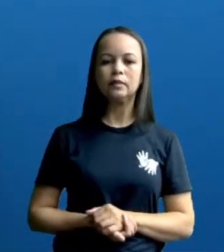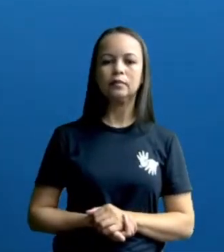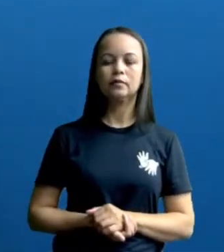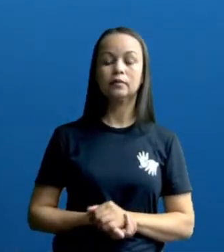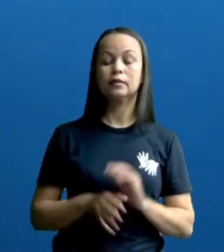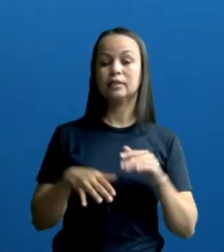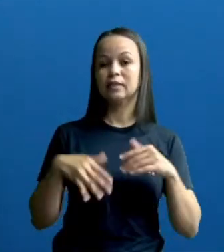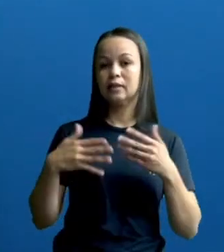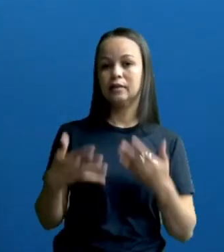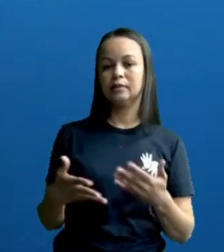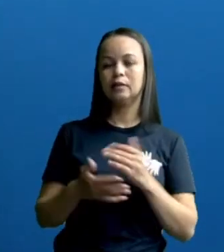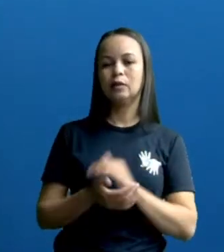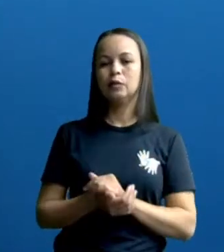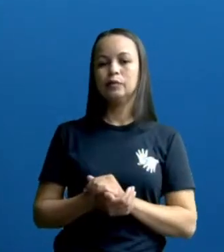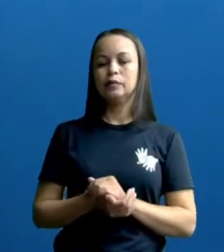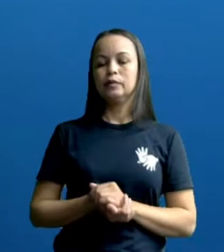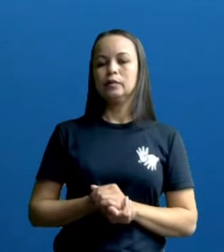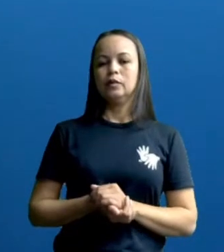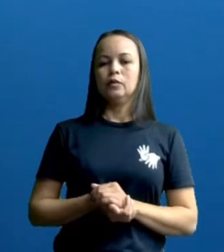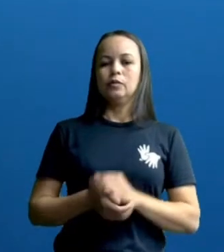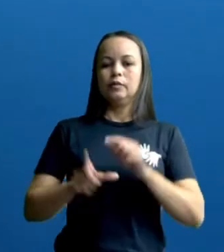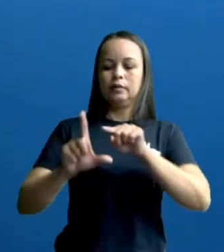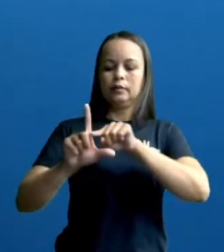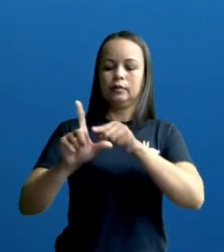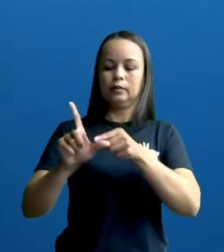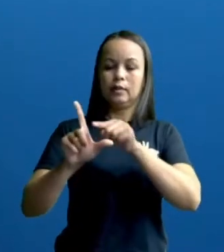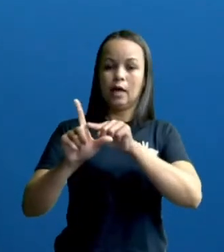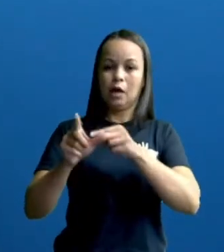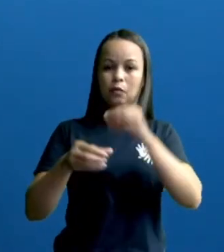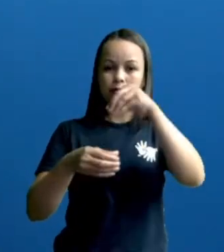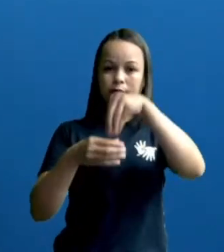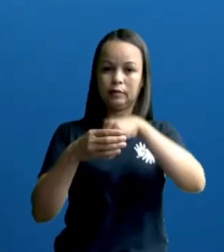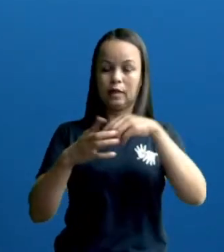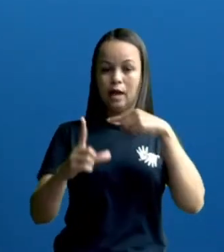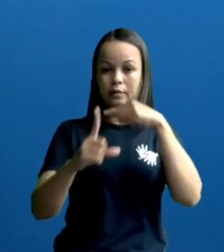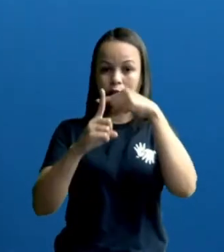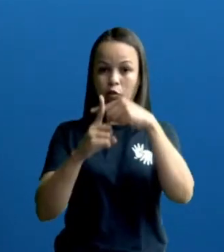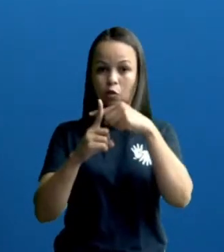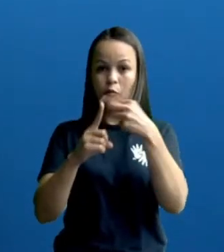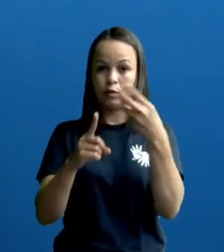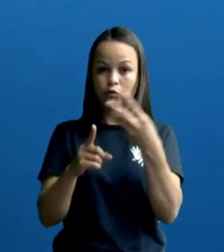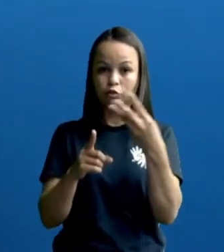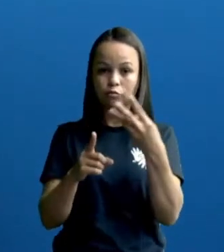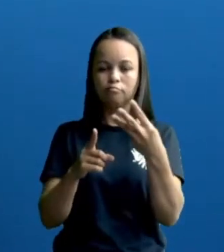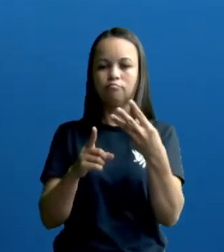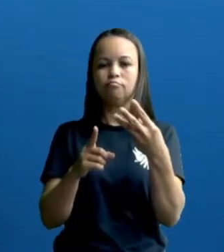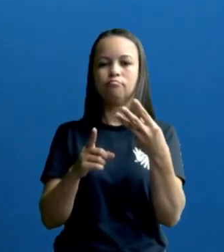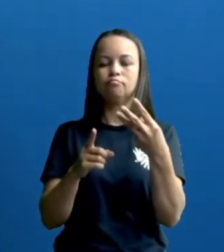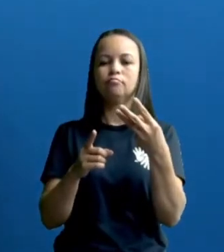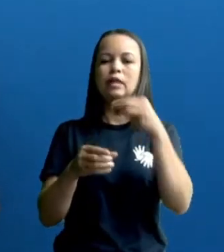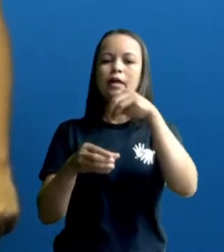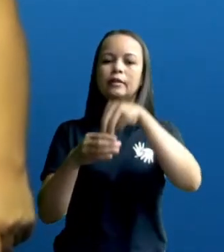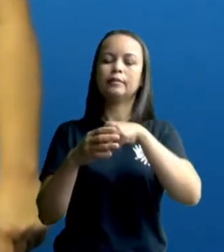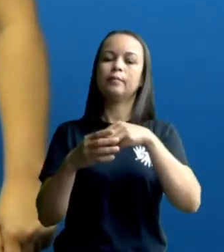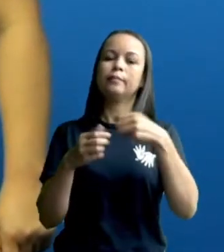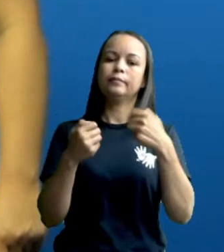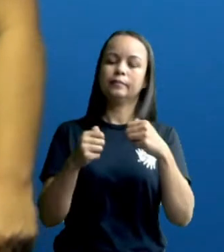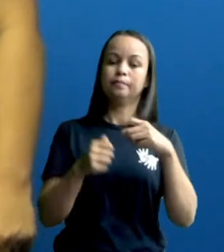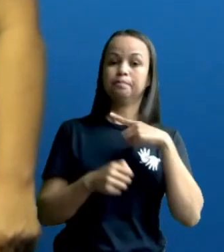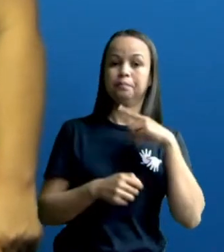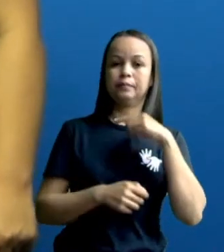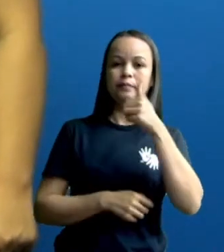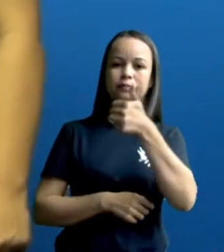Então, os ângulos internos, a soma desses três ângulos internos tem que dar